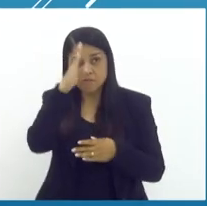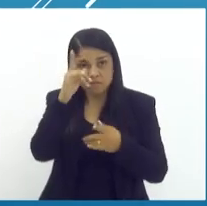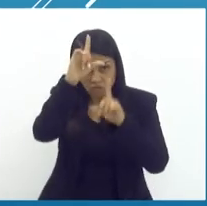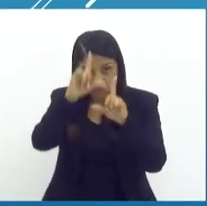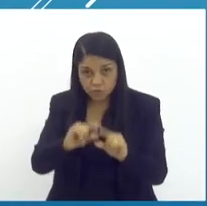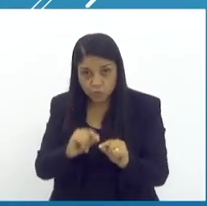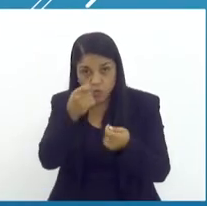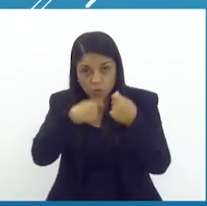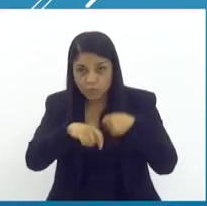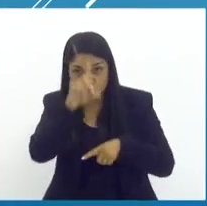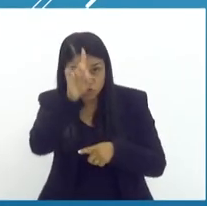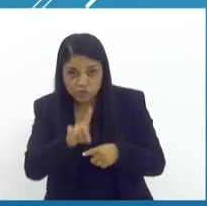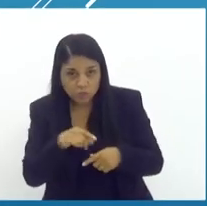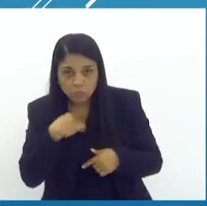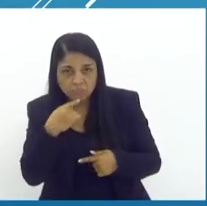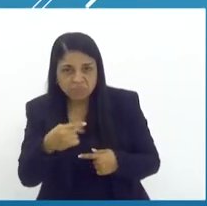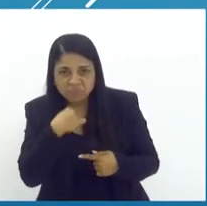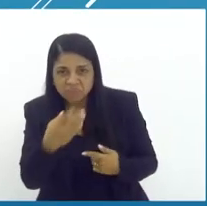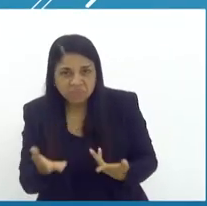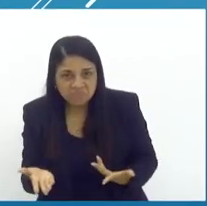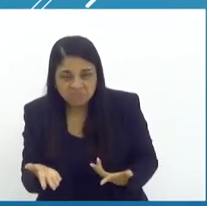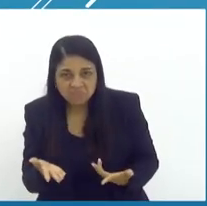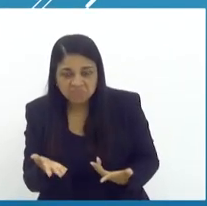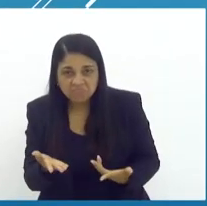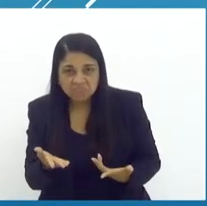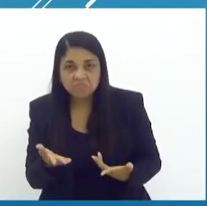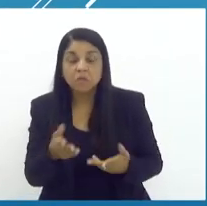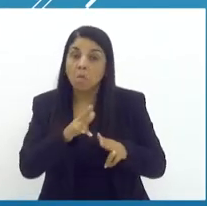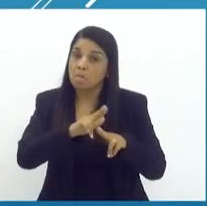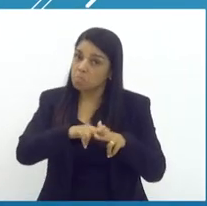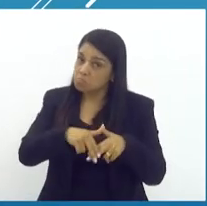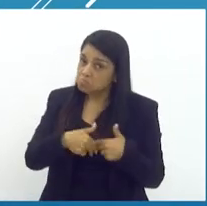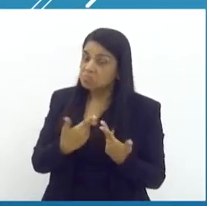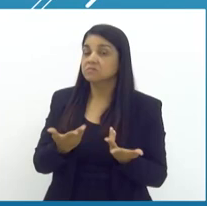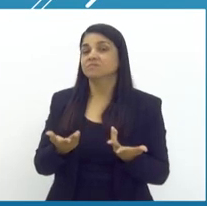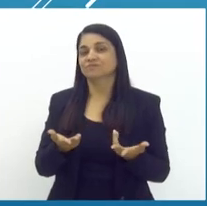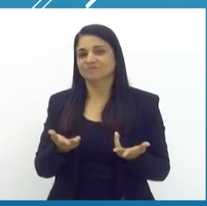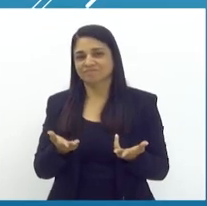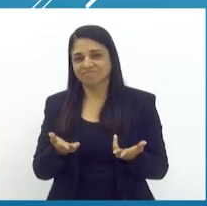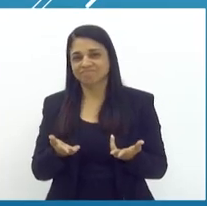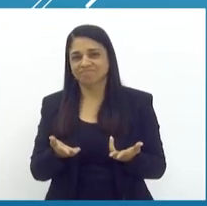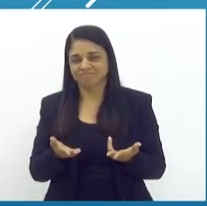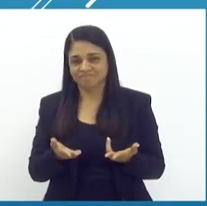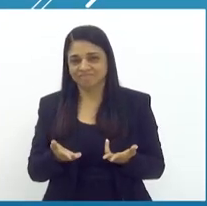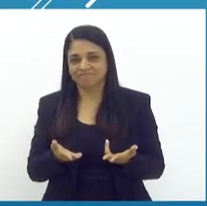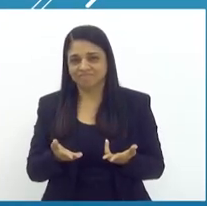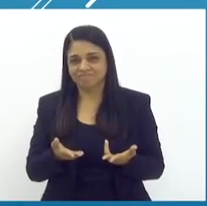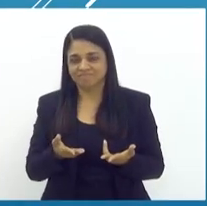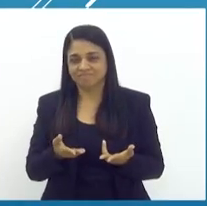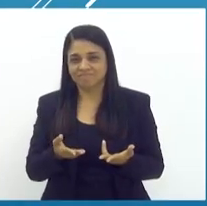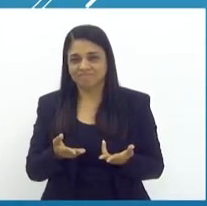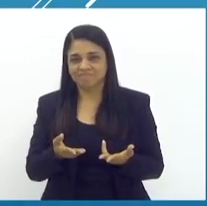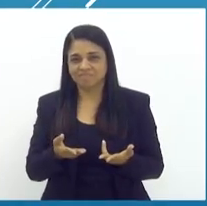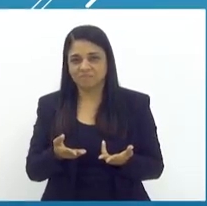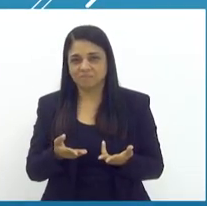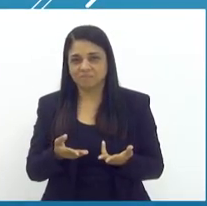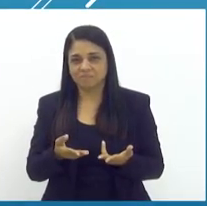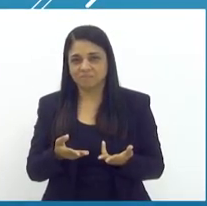direito não vale mais nada talvez por isso talvez por isso que